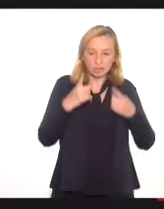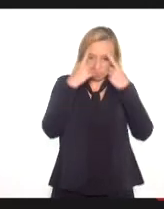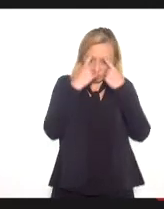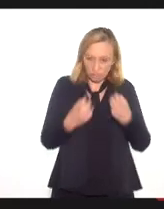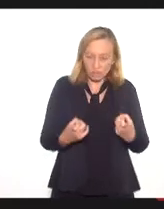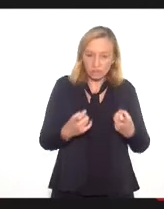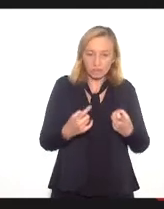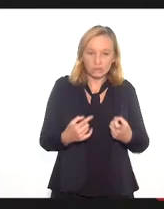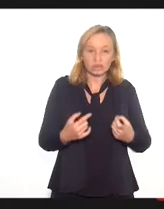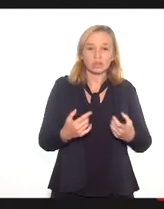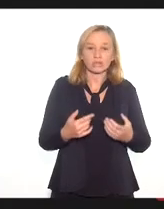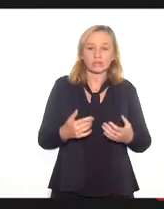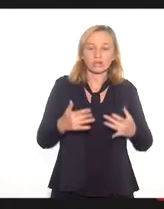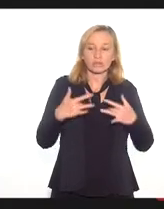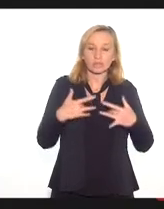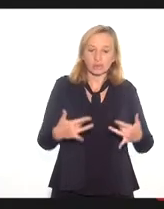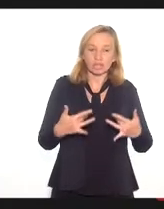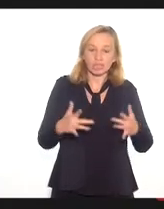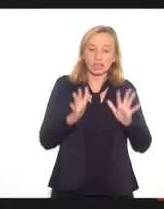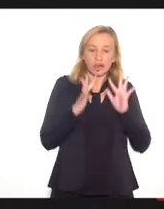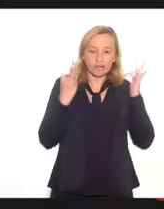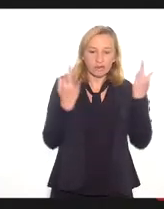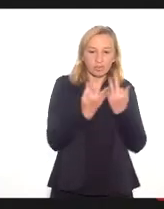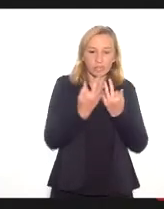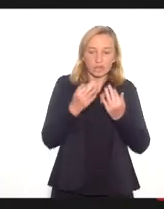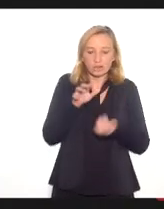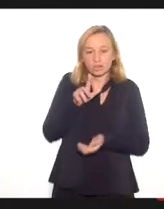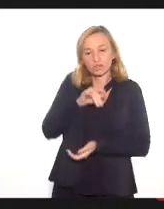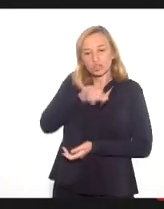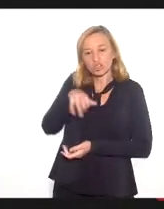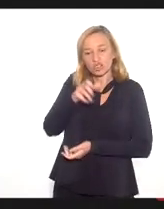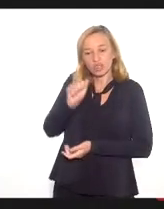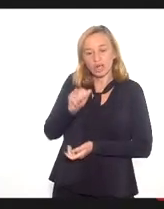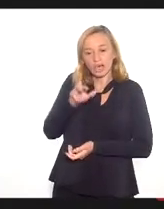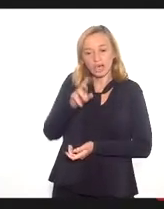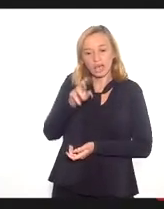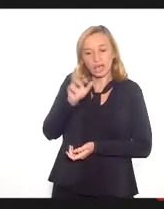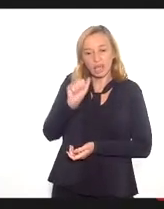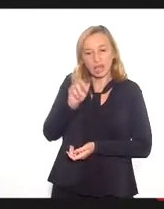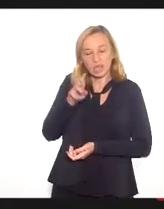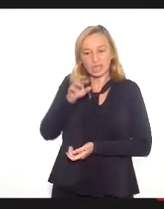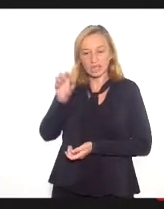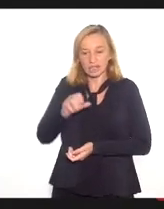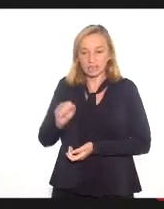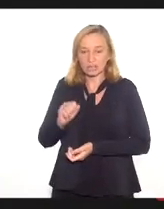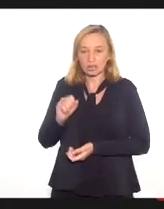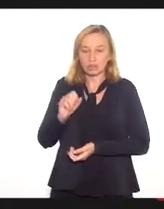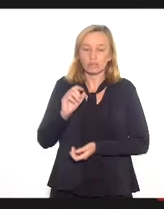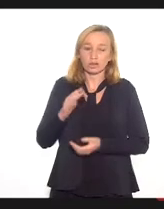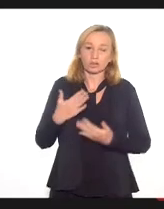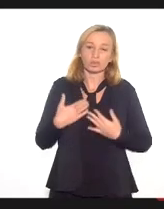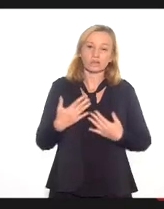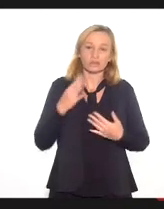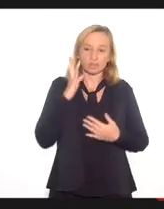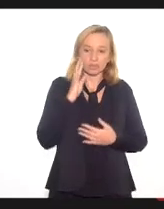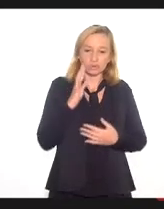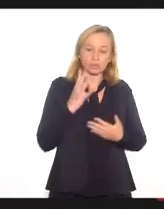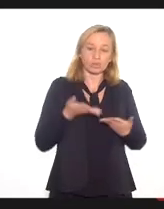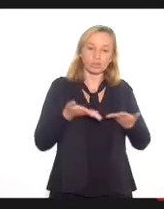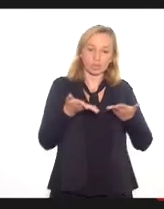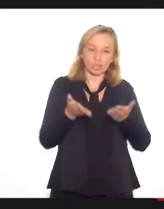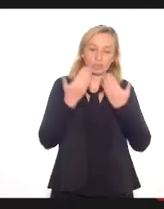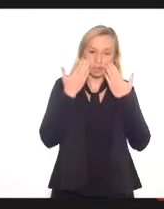aqui manifestar solidariedade às famílias do Jacarezinho e dizer que o SUS está aí para ser apresentado como